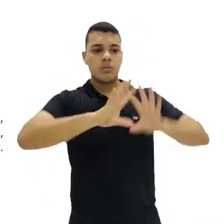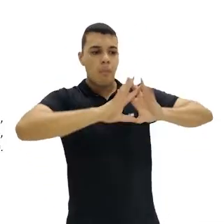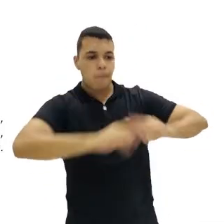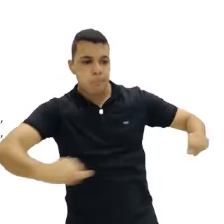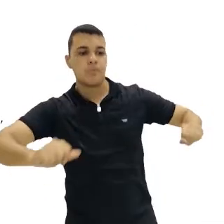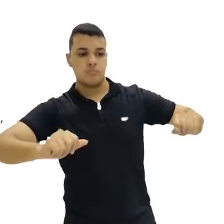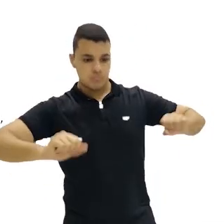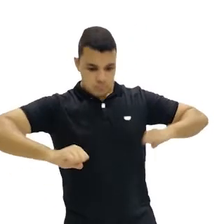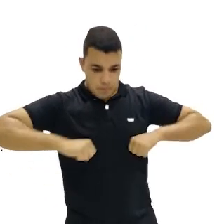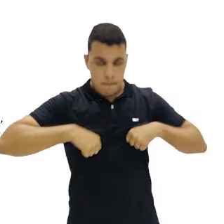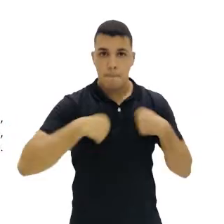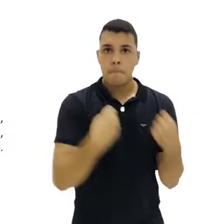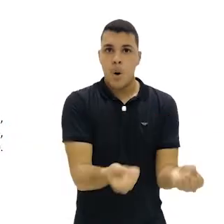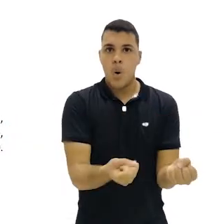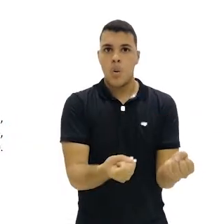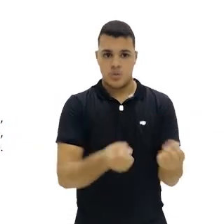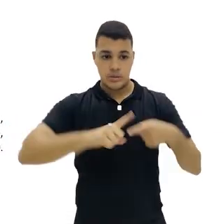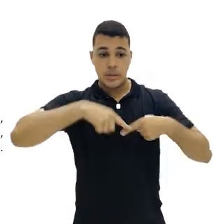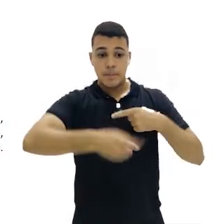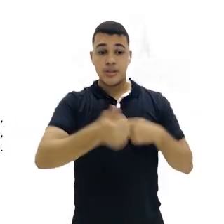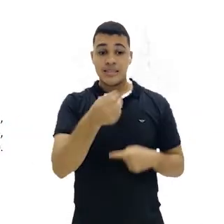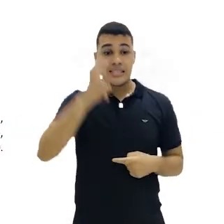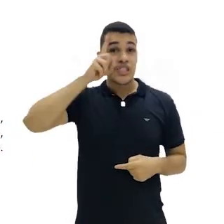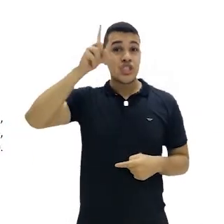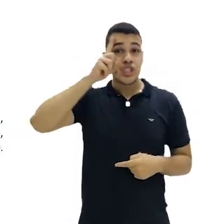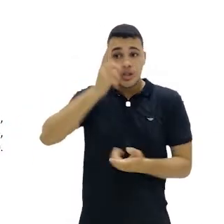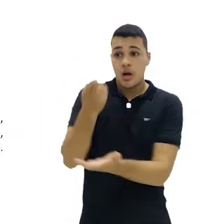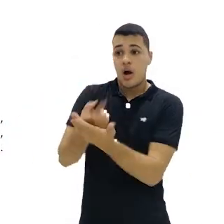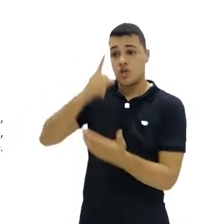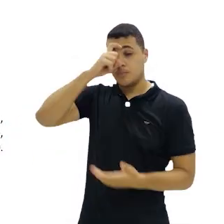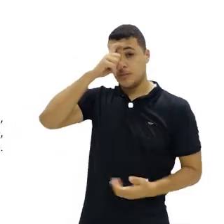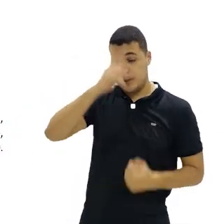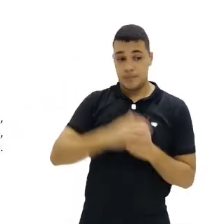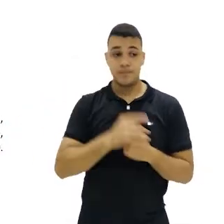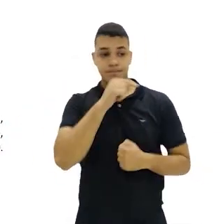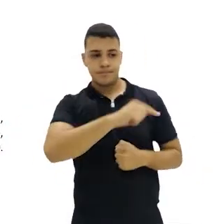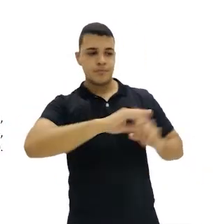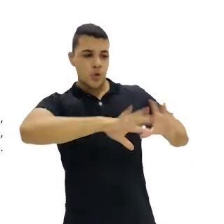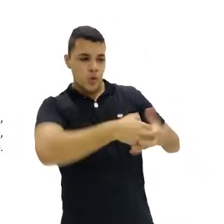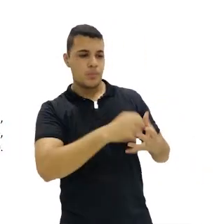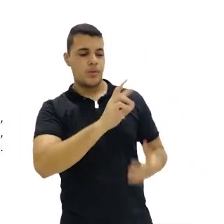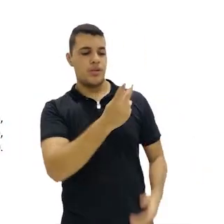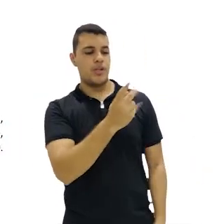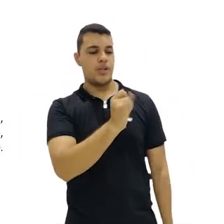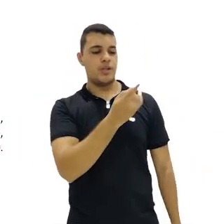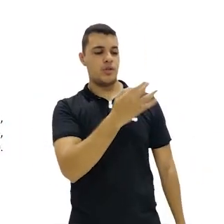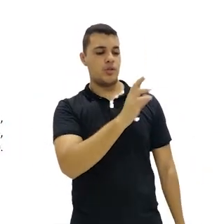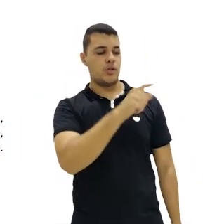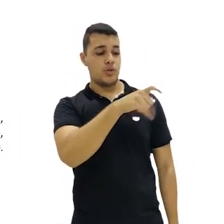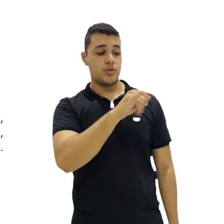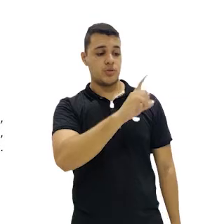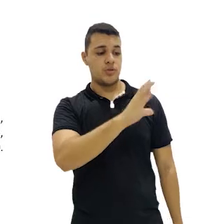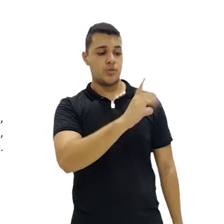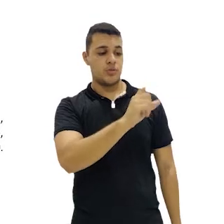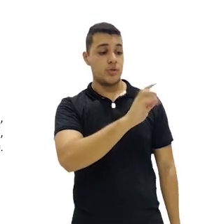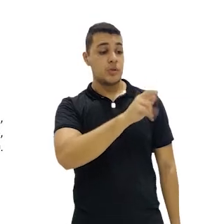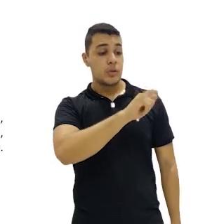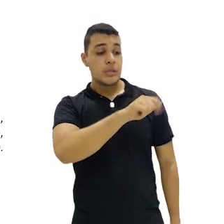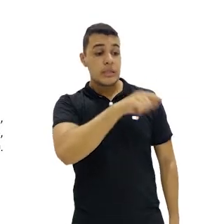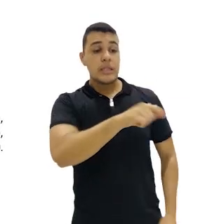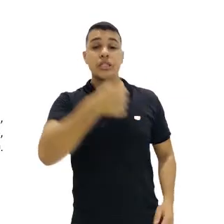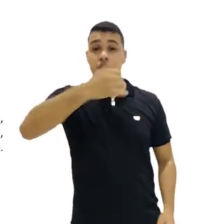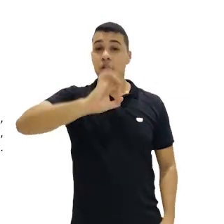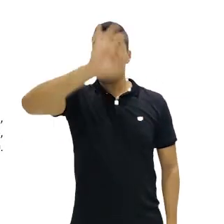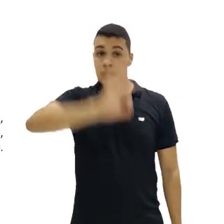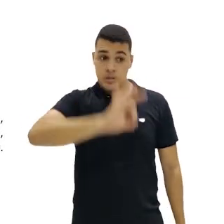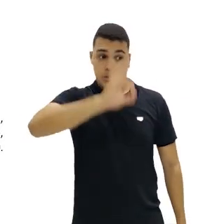da hidroxicloroquina com azitromicina, 19% dos pacientes após 15 dias continuavam internados. No